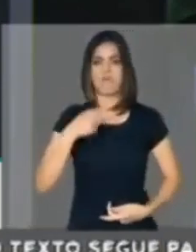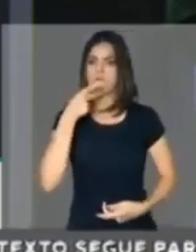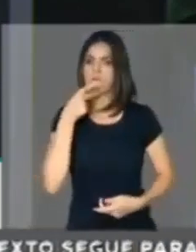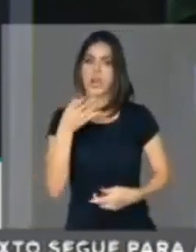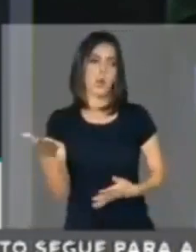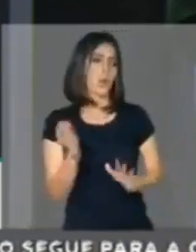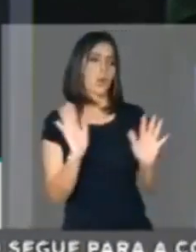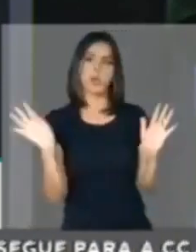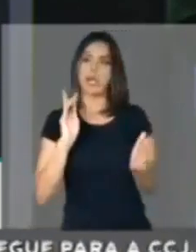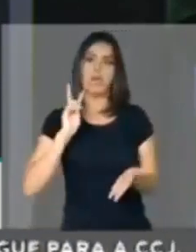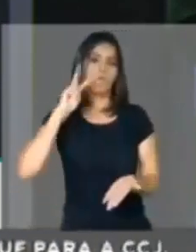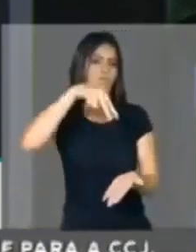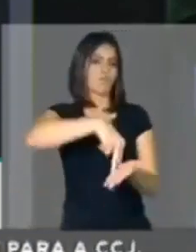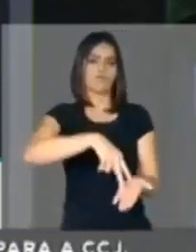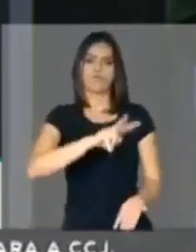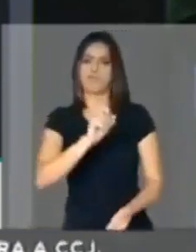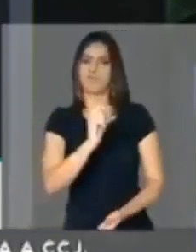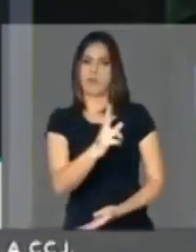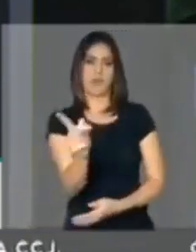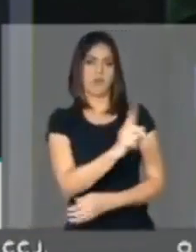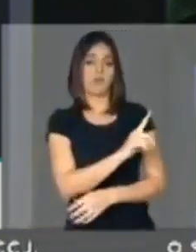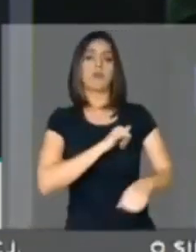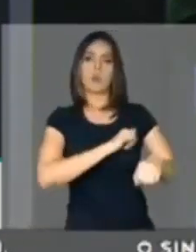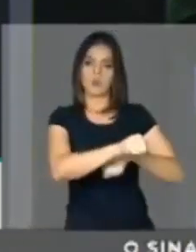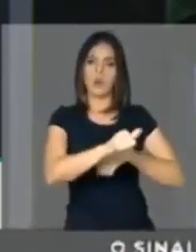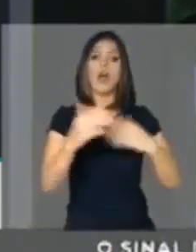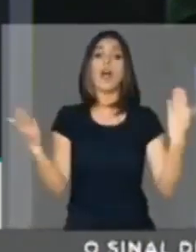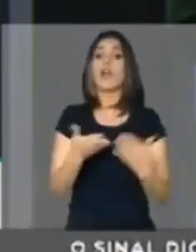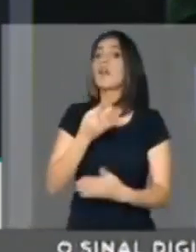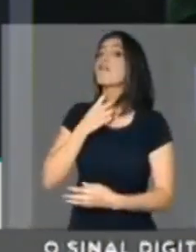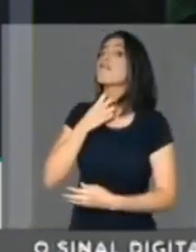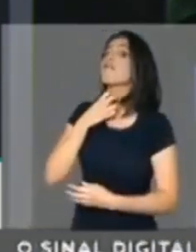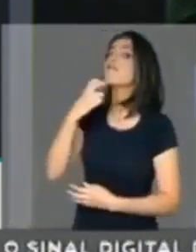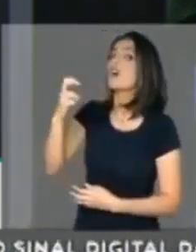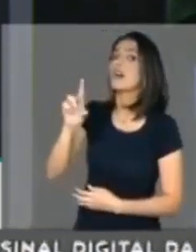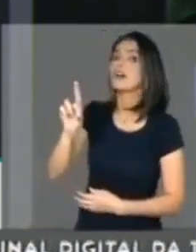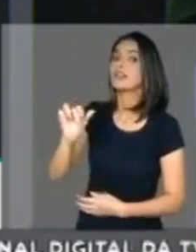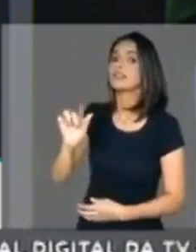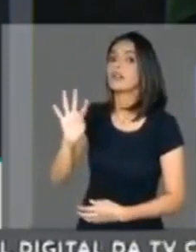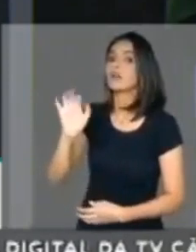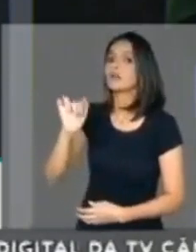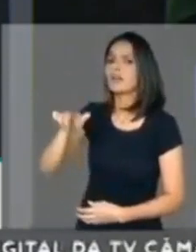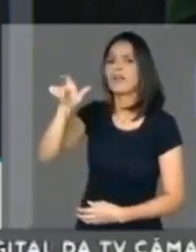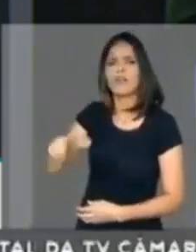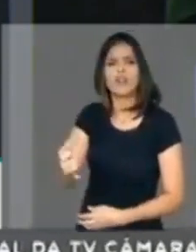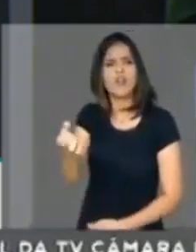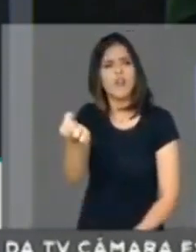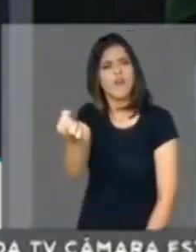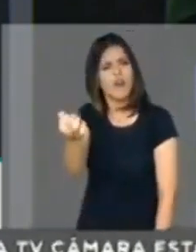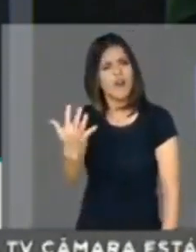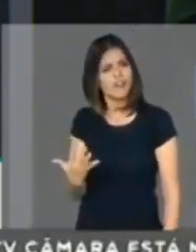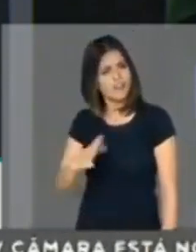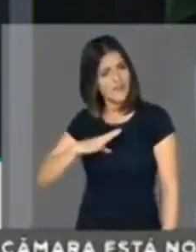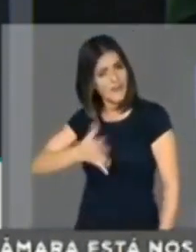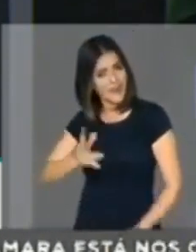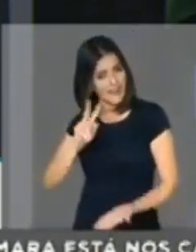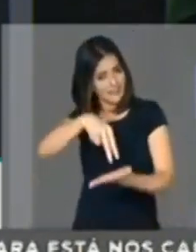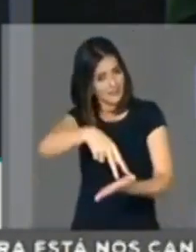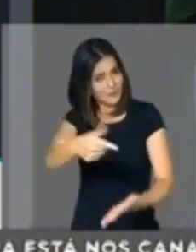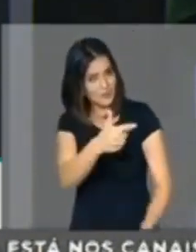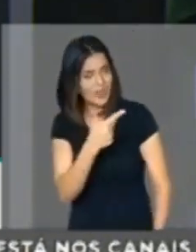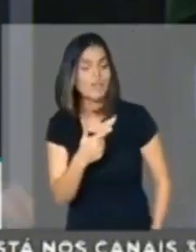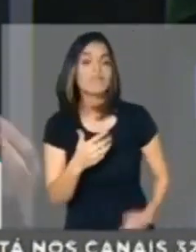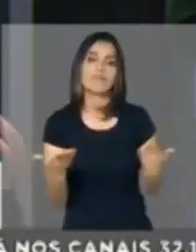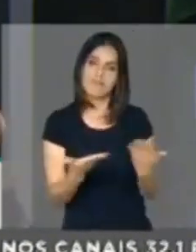ser provados. Agora está lá a voz do Dallagnol e o covarde não teve a coragem de vir aqui. Agora virá também